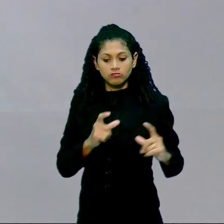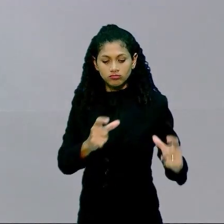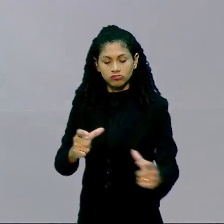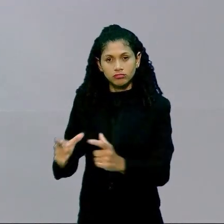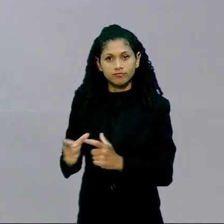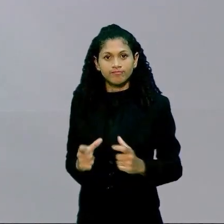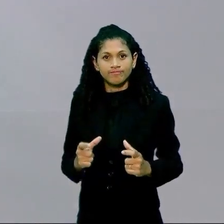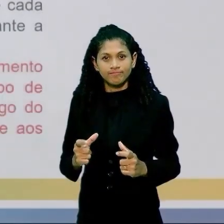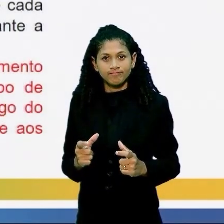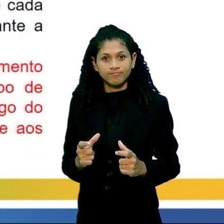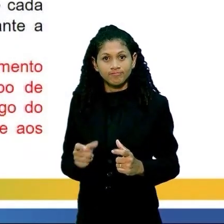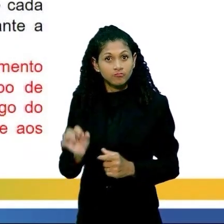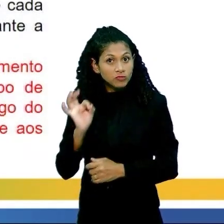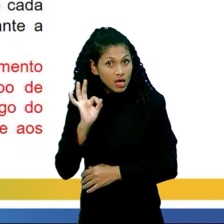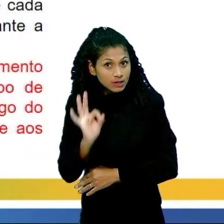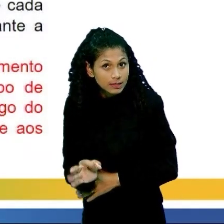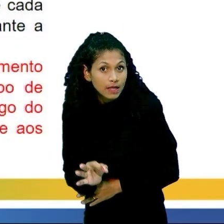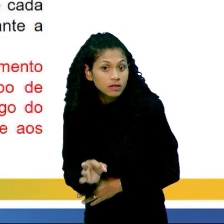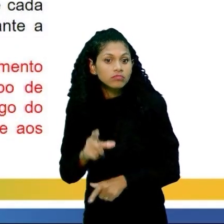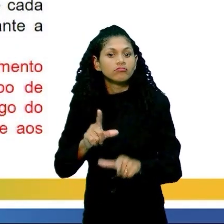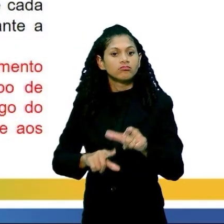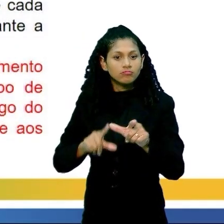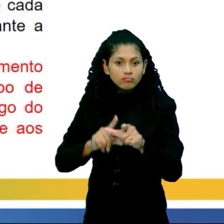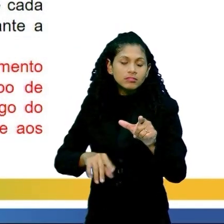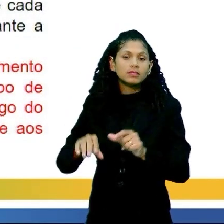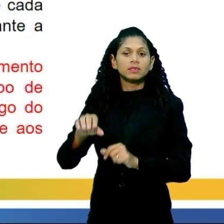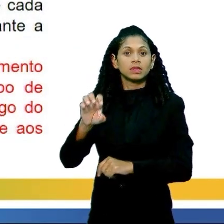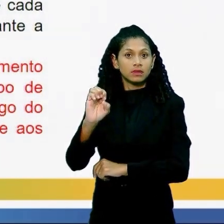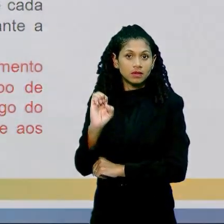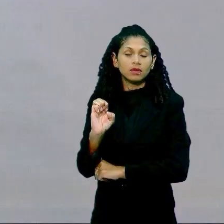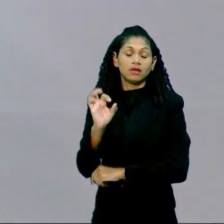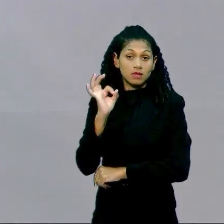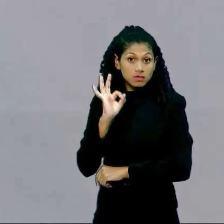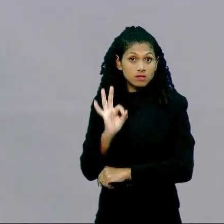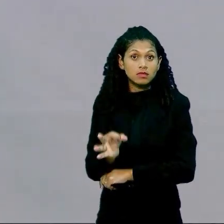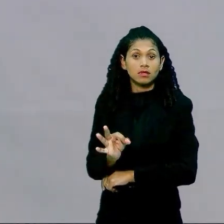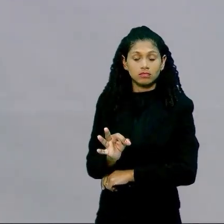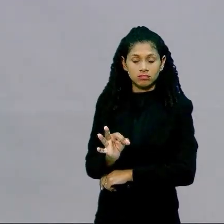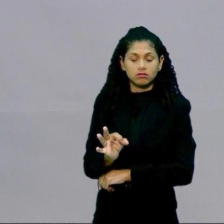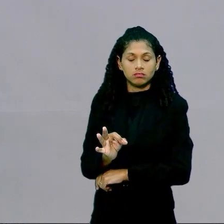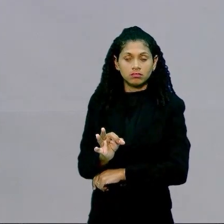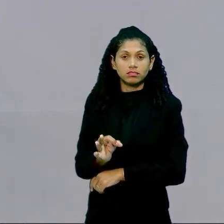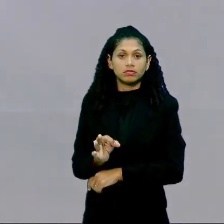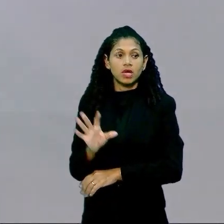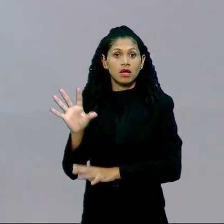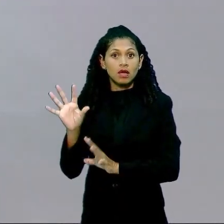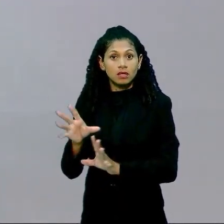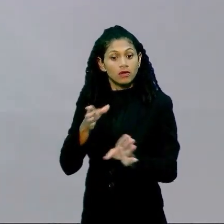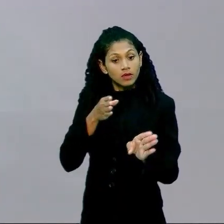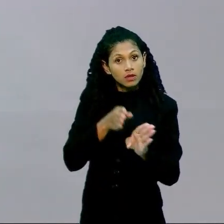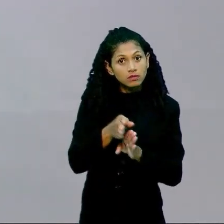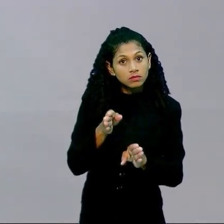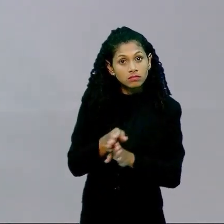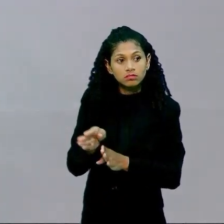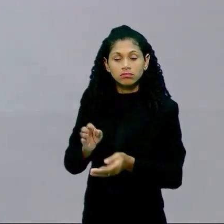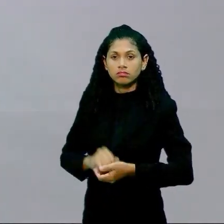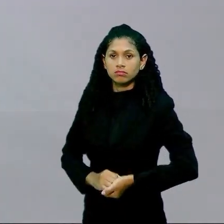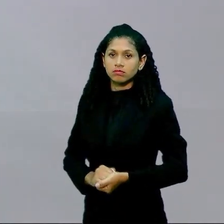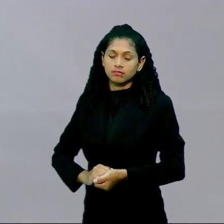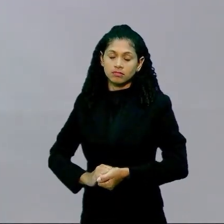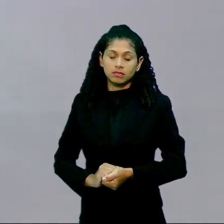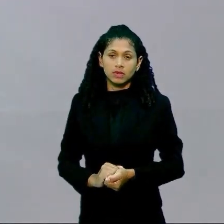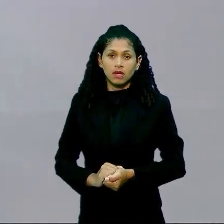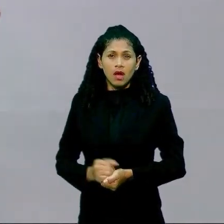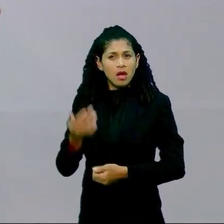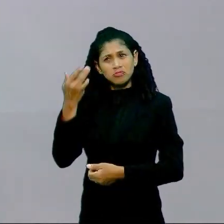Perfeito. Gabaritamos? A gente já tem uma resposta? Temos uma resposta, belíssima. Esse foi o direcionamento. Vejam. Eu não sei, eu só sei